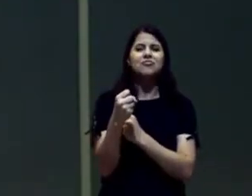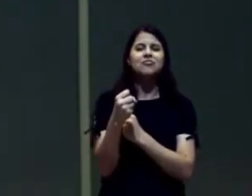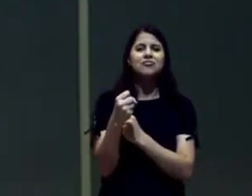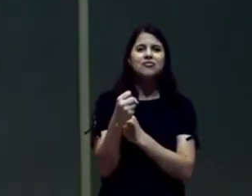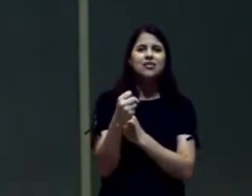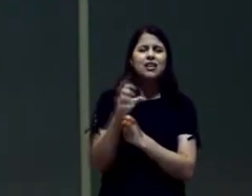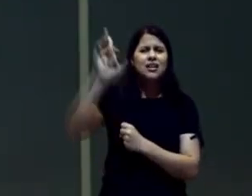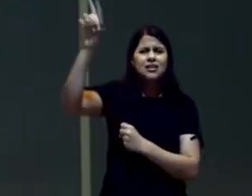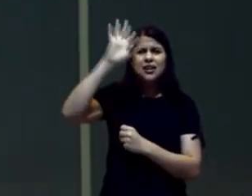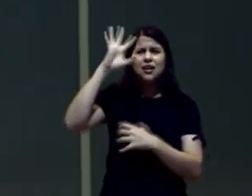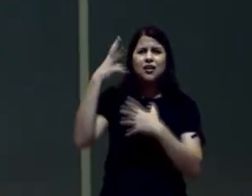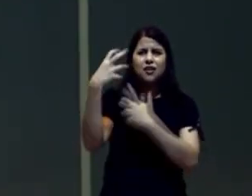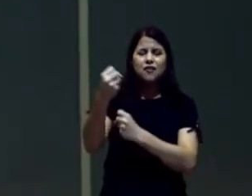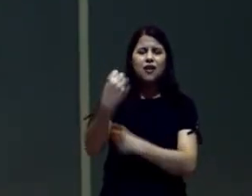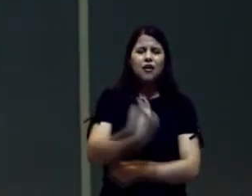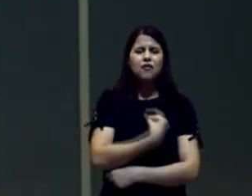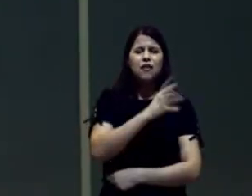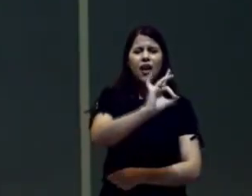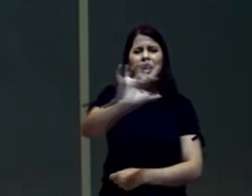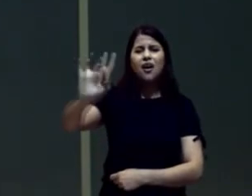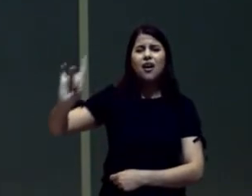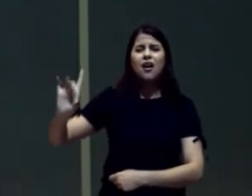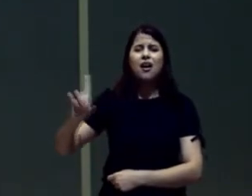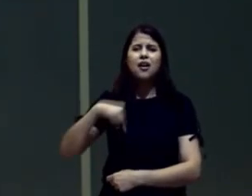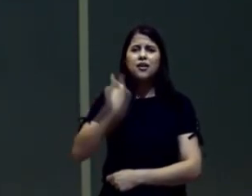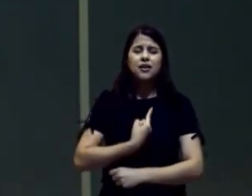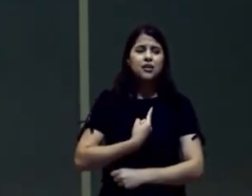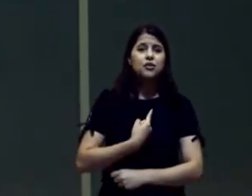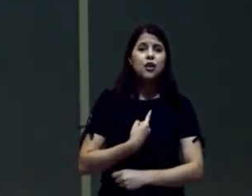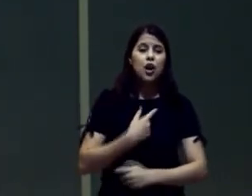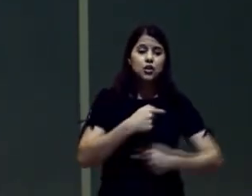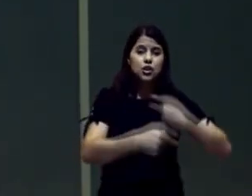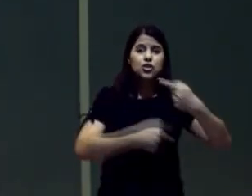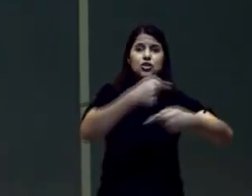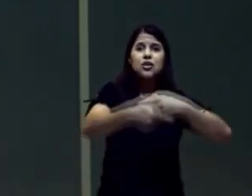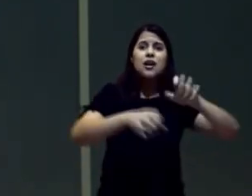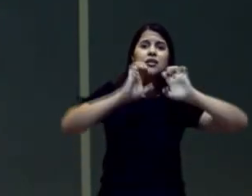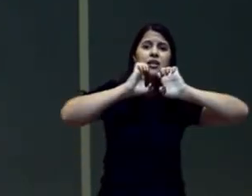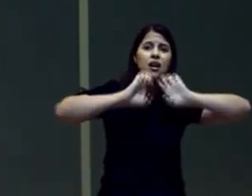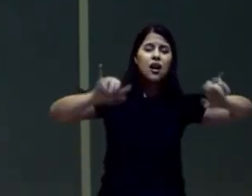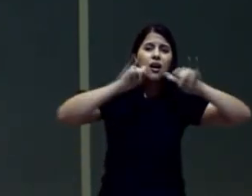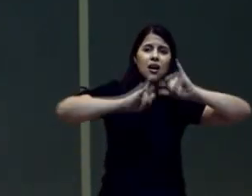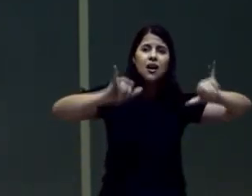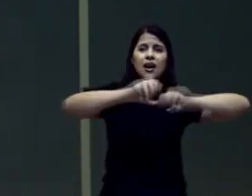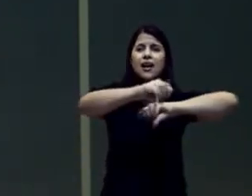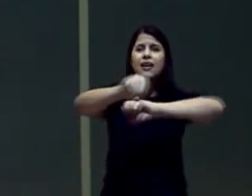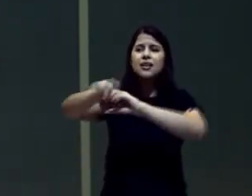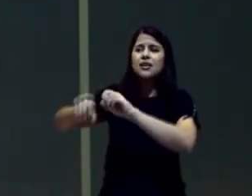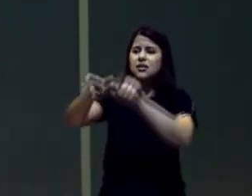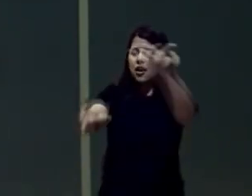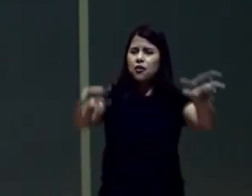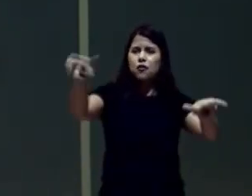É a convicção de Deus nas nossas vidas que vai levantar uma geração de Timóteos e vai nos dar autoridade para dizer a